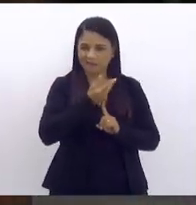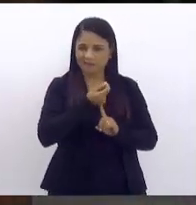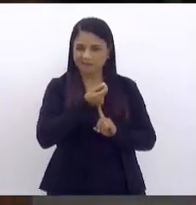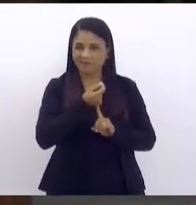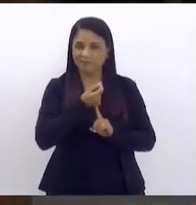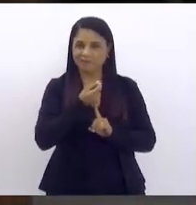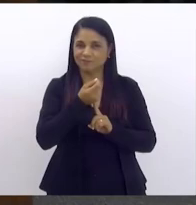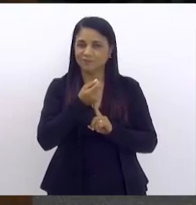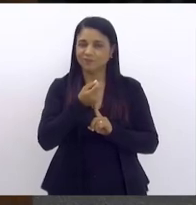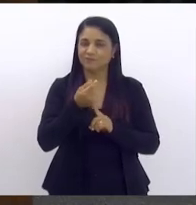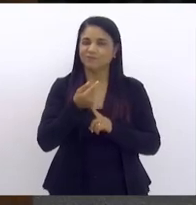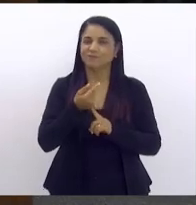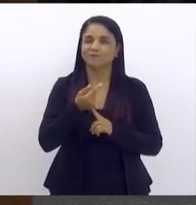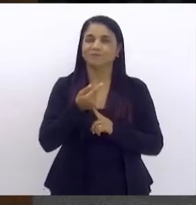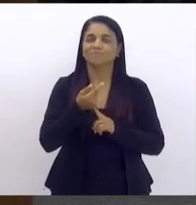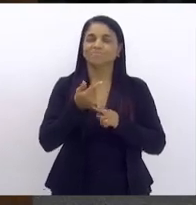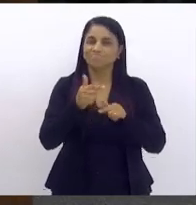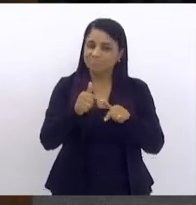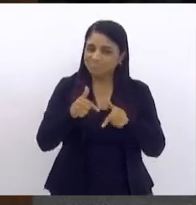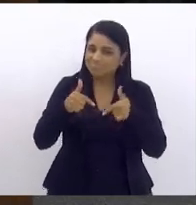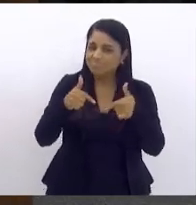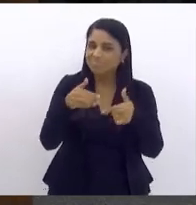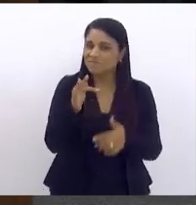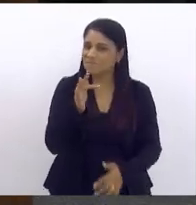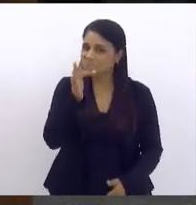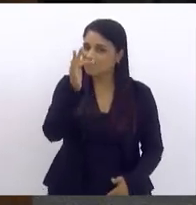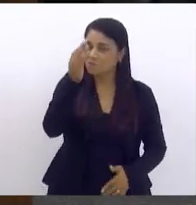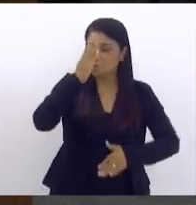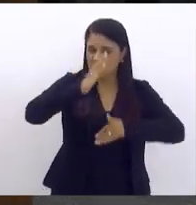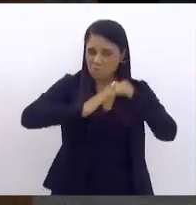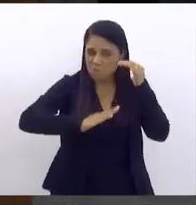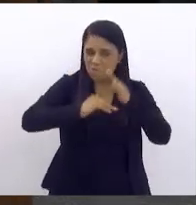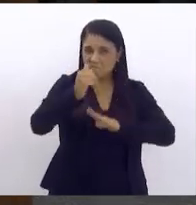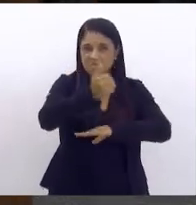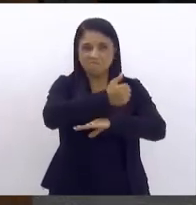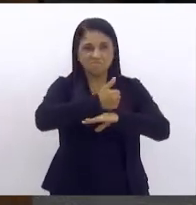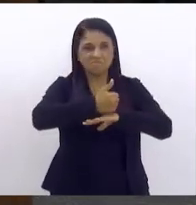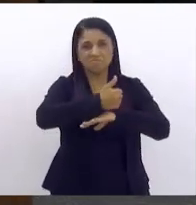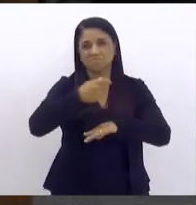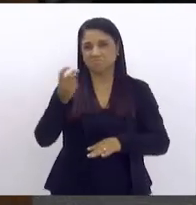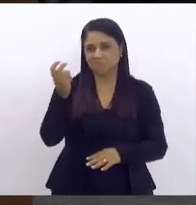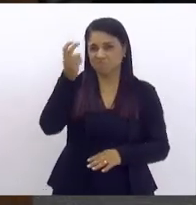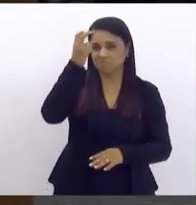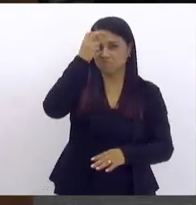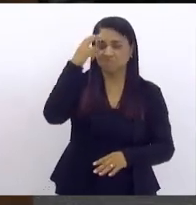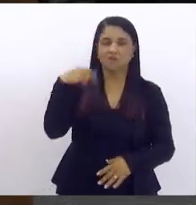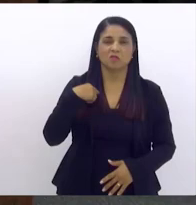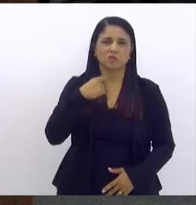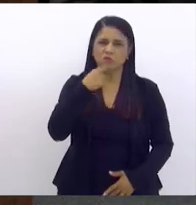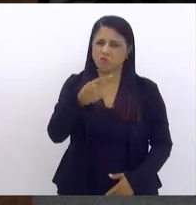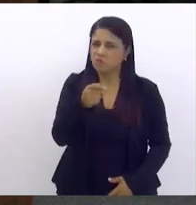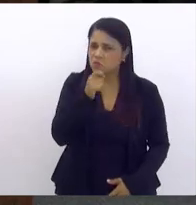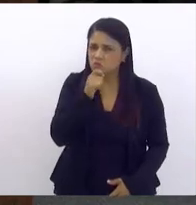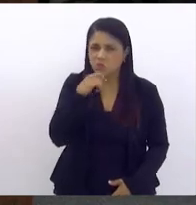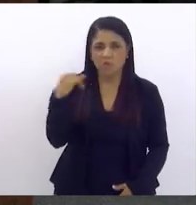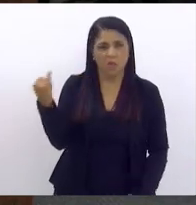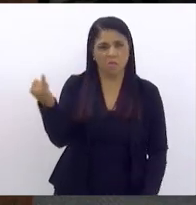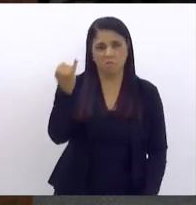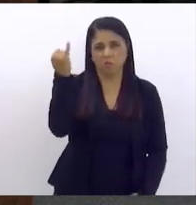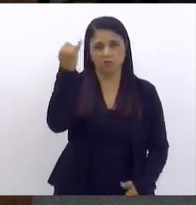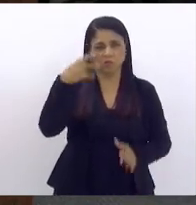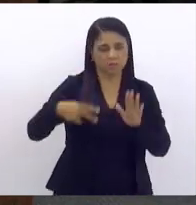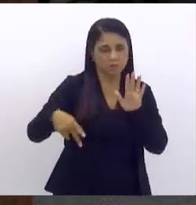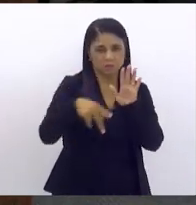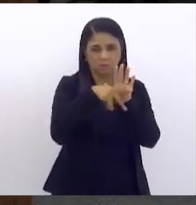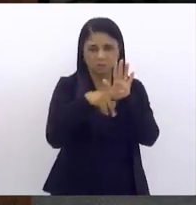virar a ser aí um grande profissional da cultura. Então, não tenho dúvida da importância de um projeto como esse